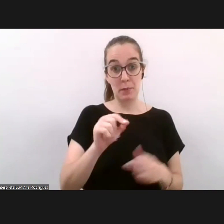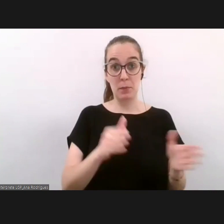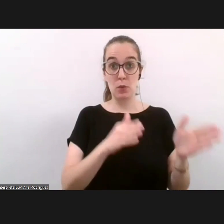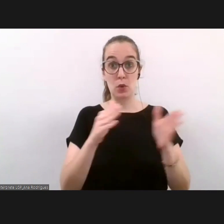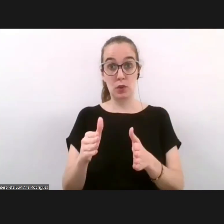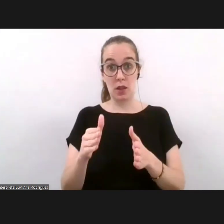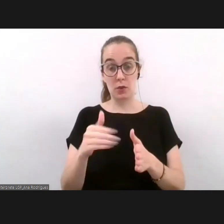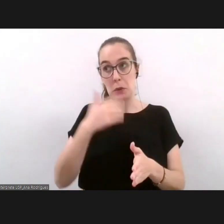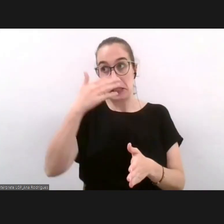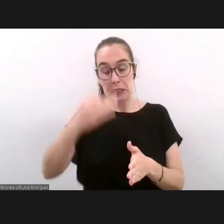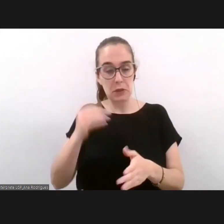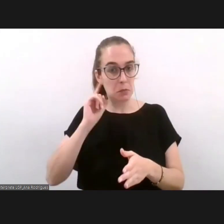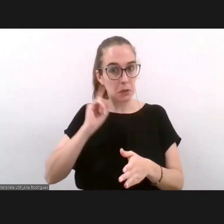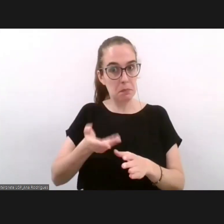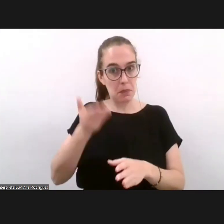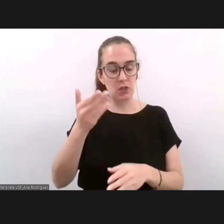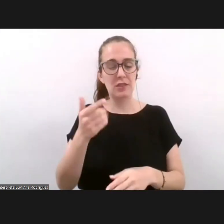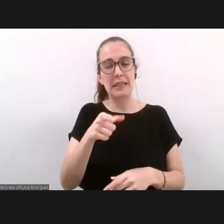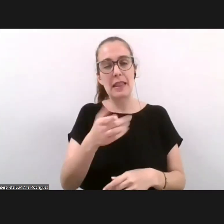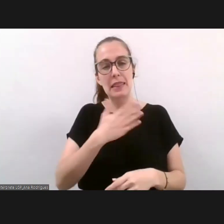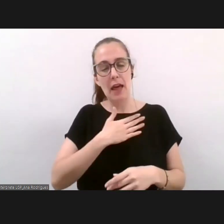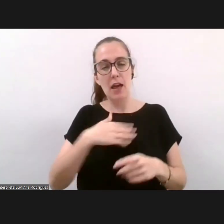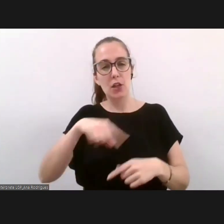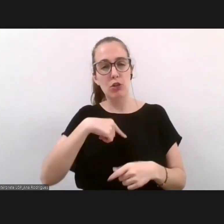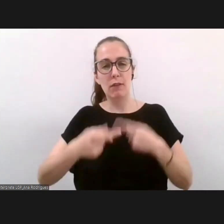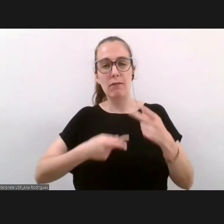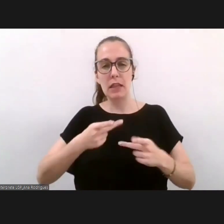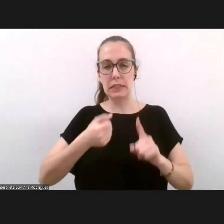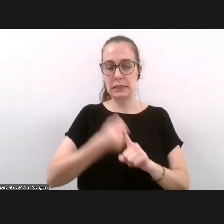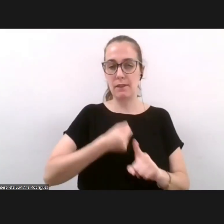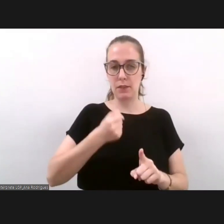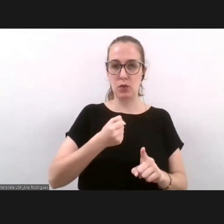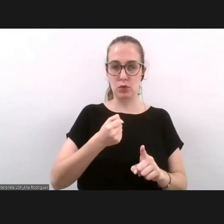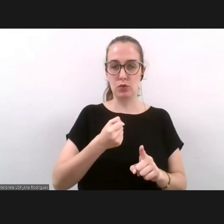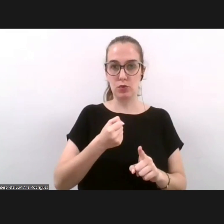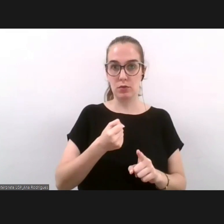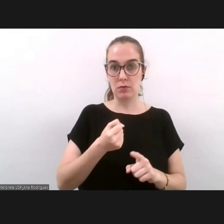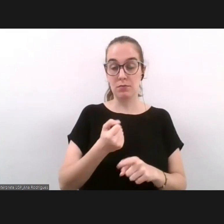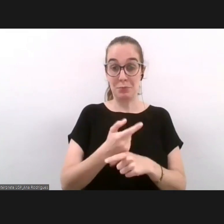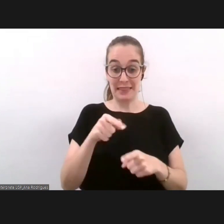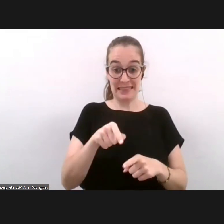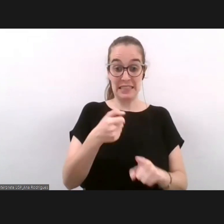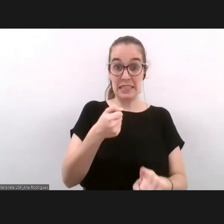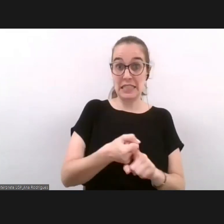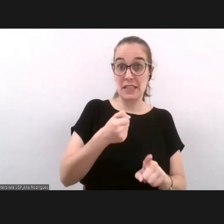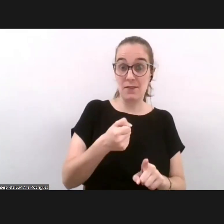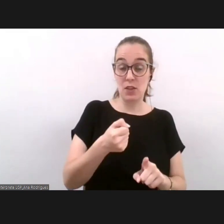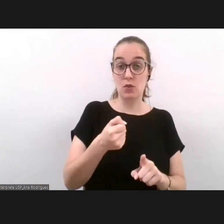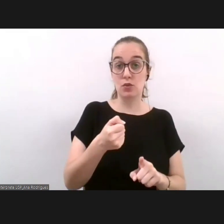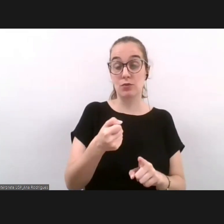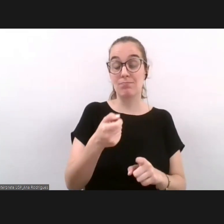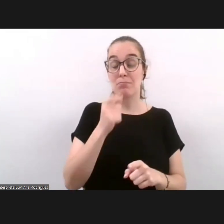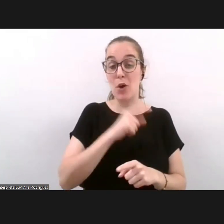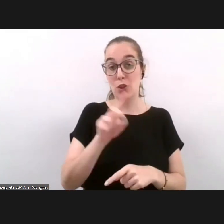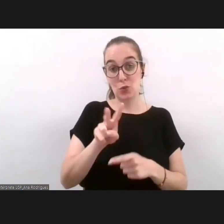importante, permite-nos avaliar os desafios que temos de enfrentar para esta segunda metade do ciclo de implementação da